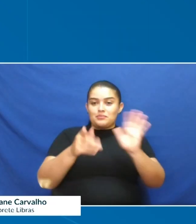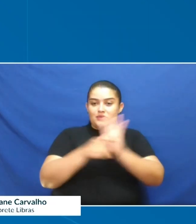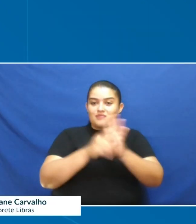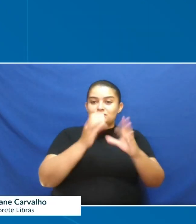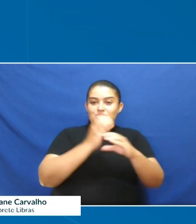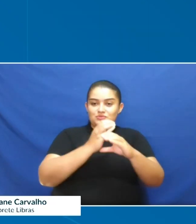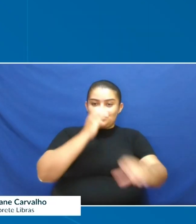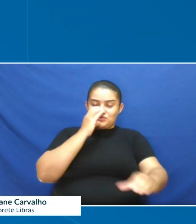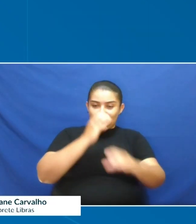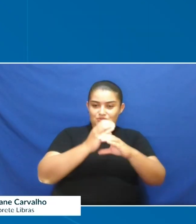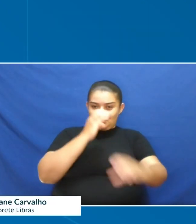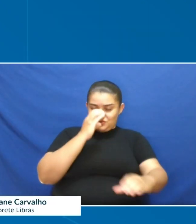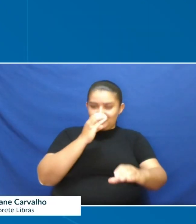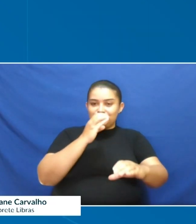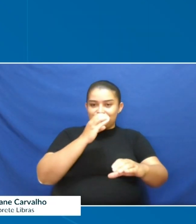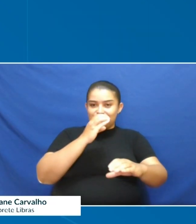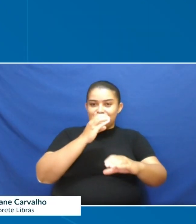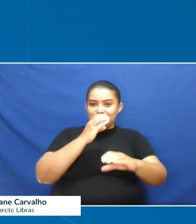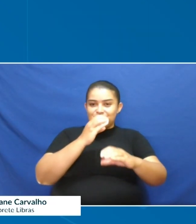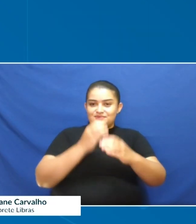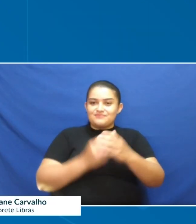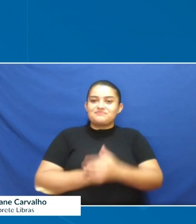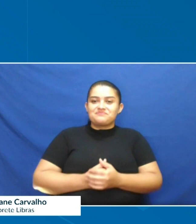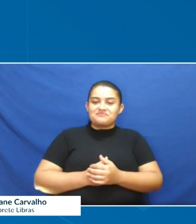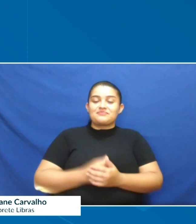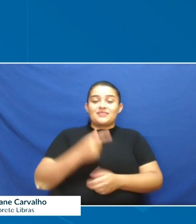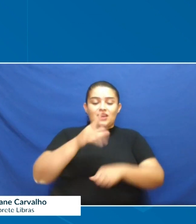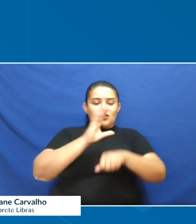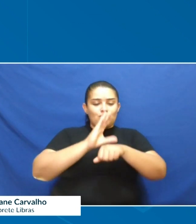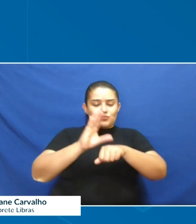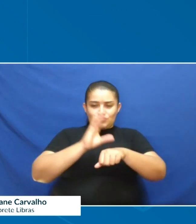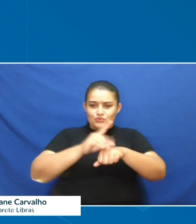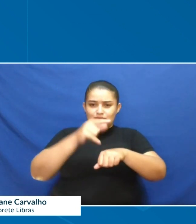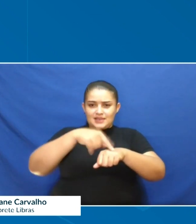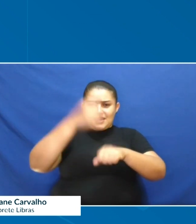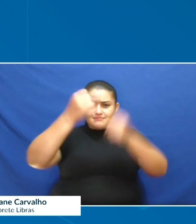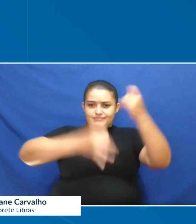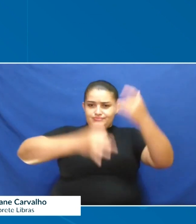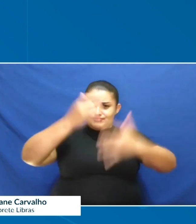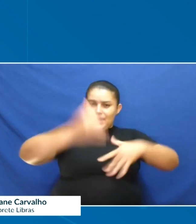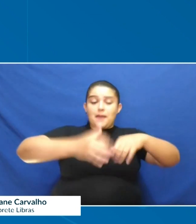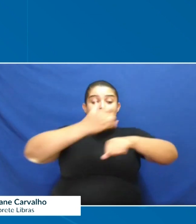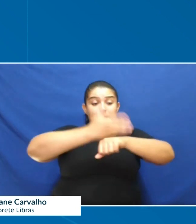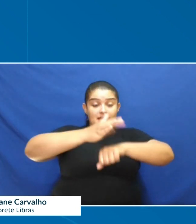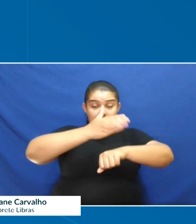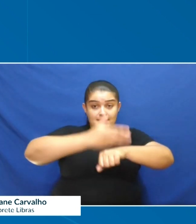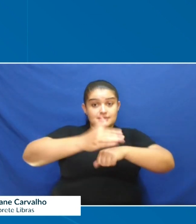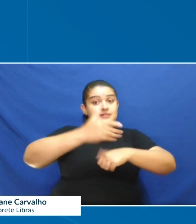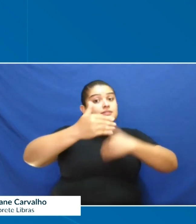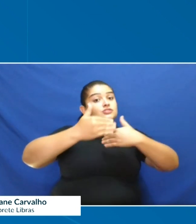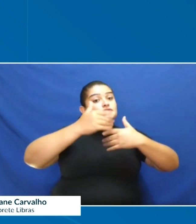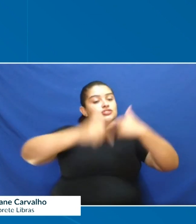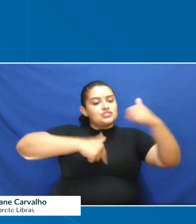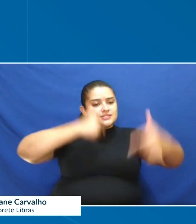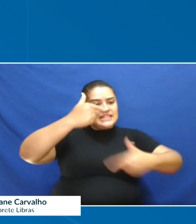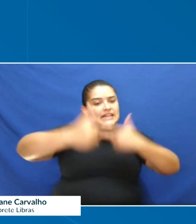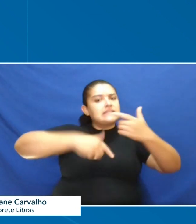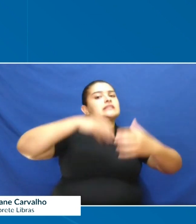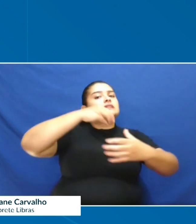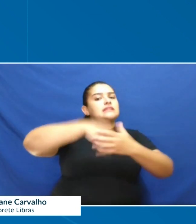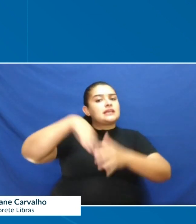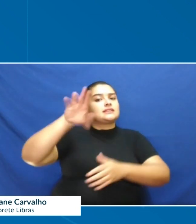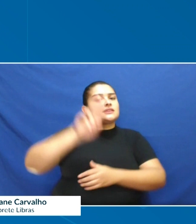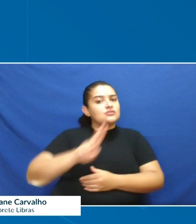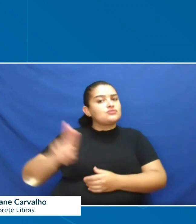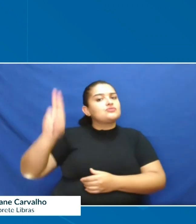vem buscando a inserção de práticas de trabalho dentro das universidades. Então,